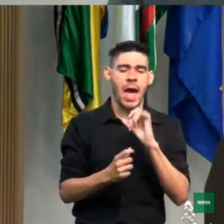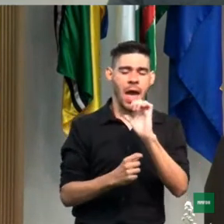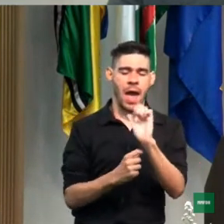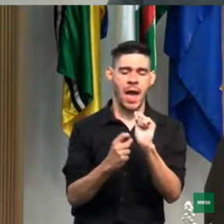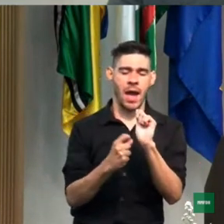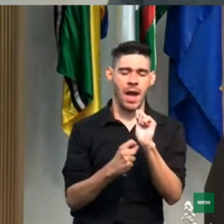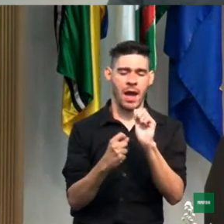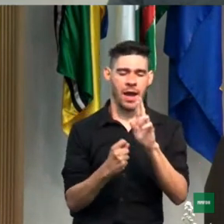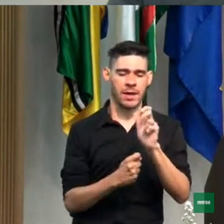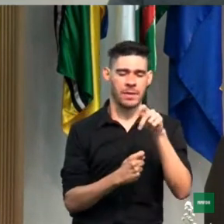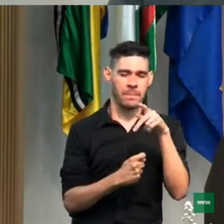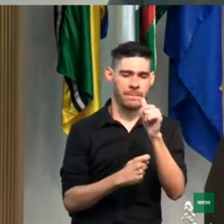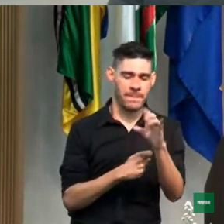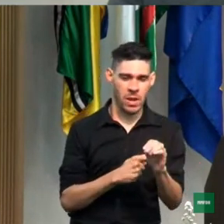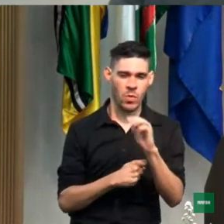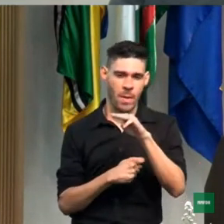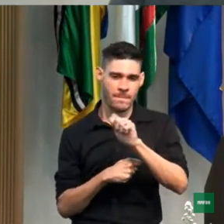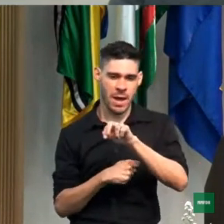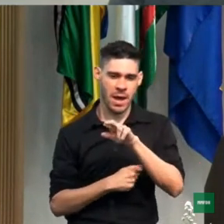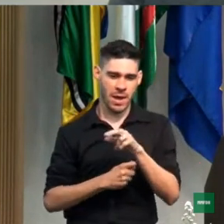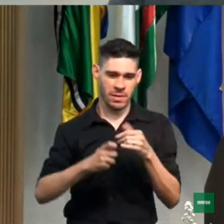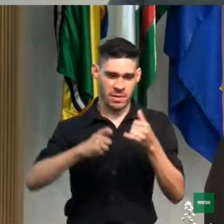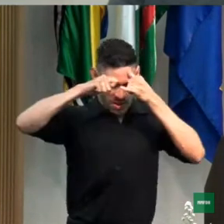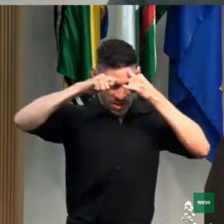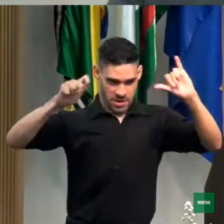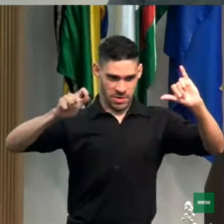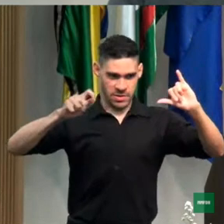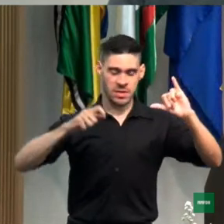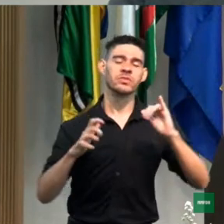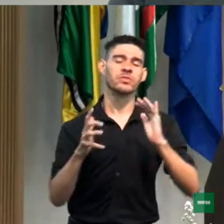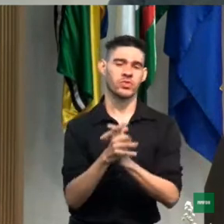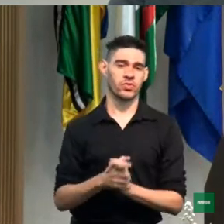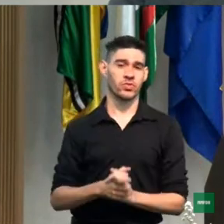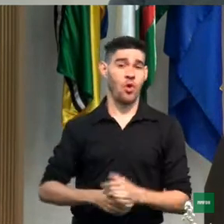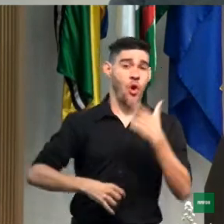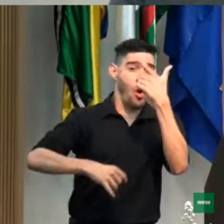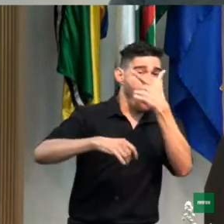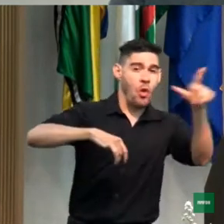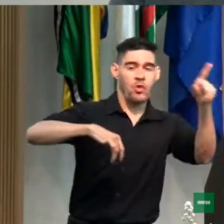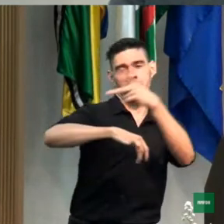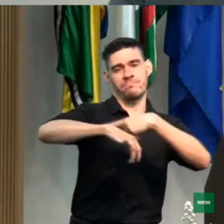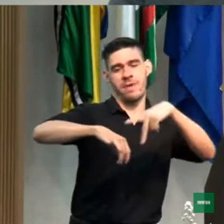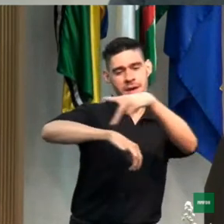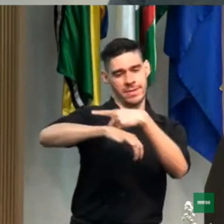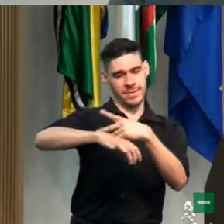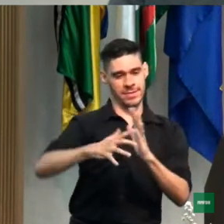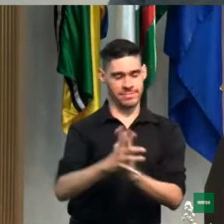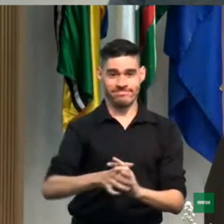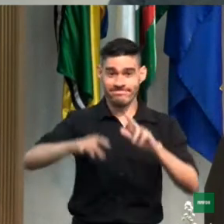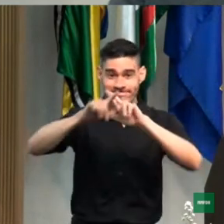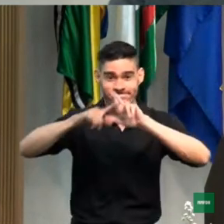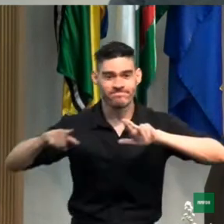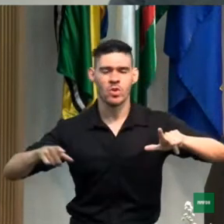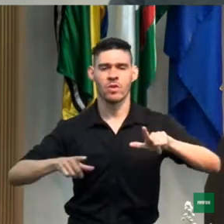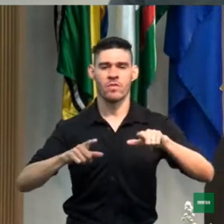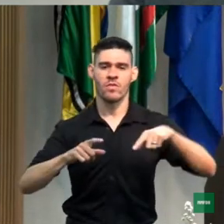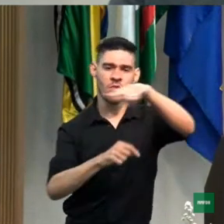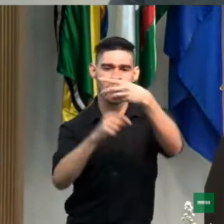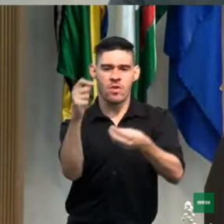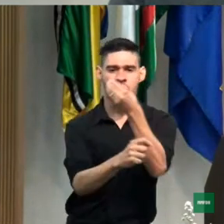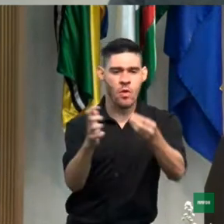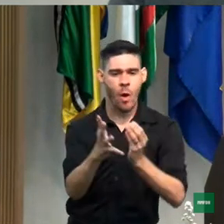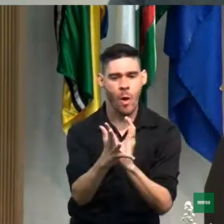um outro país, deputado. É uma outra nação. E como é que vocês vão investir no